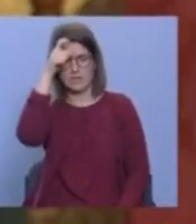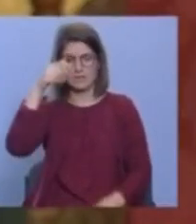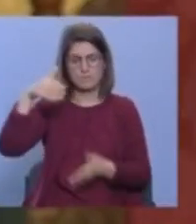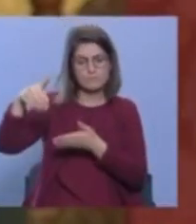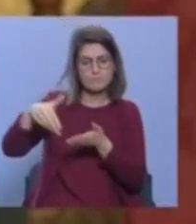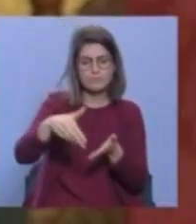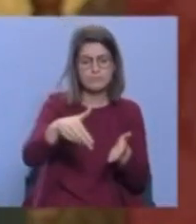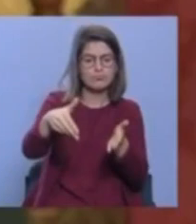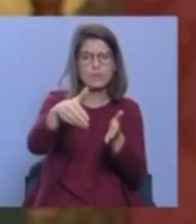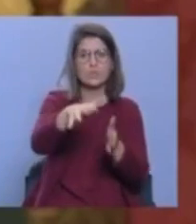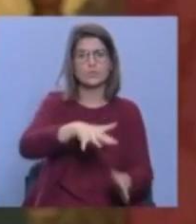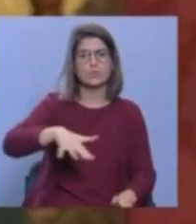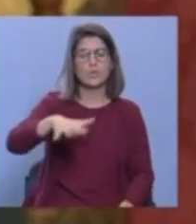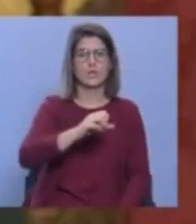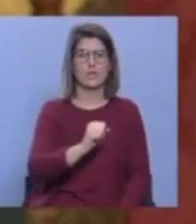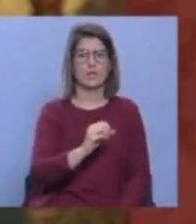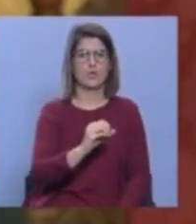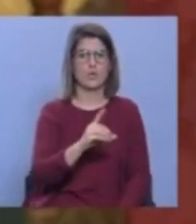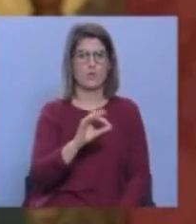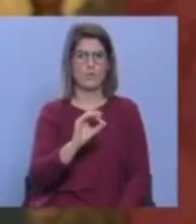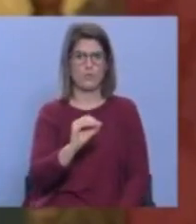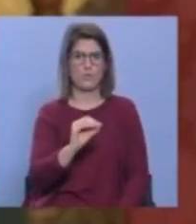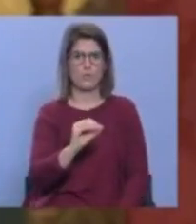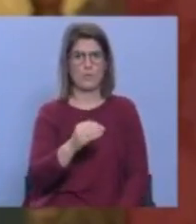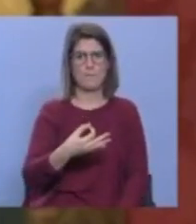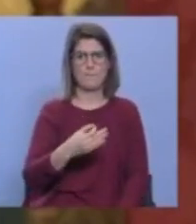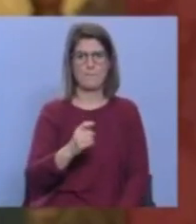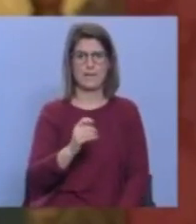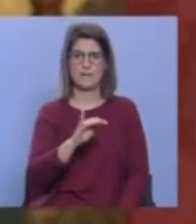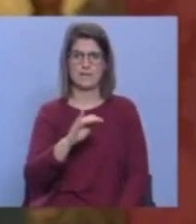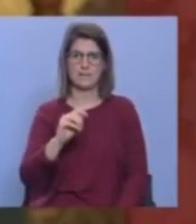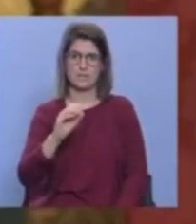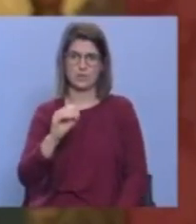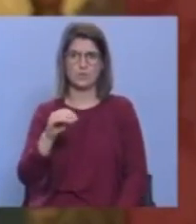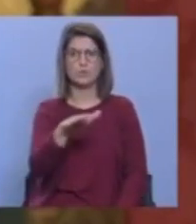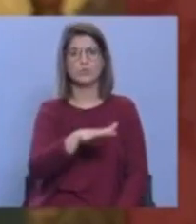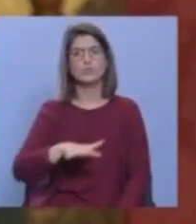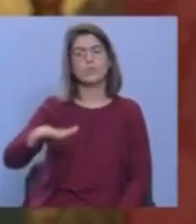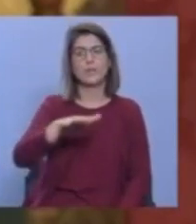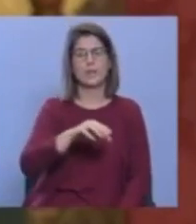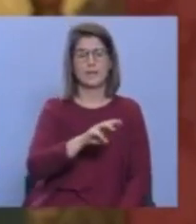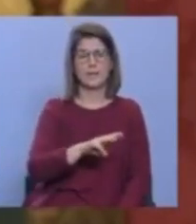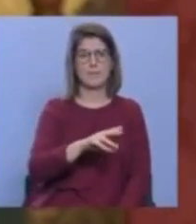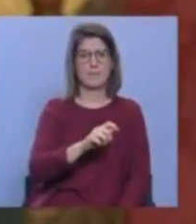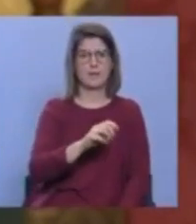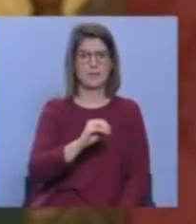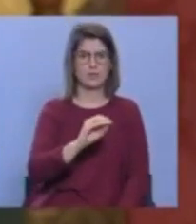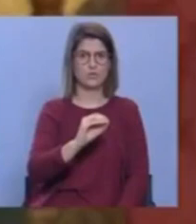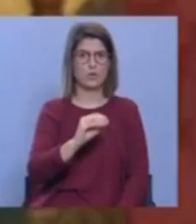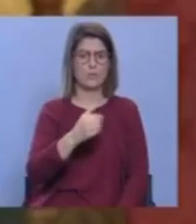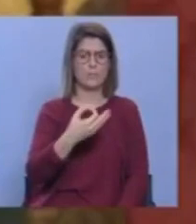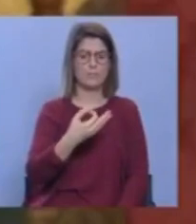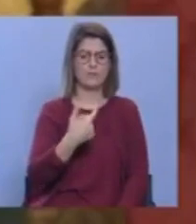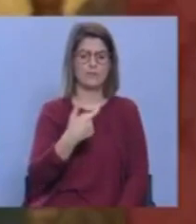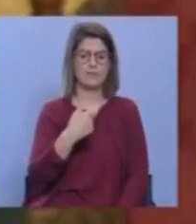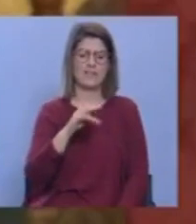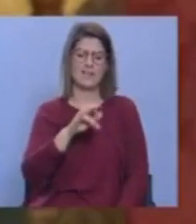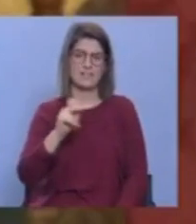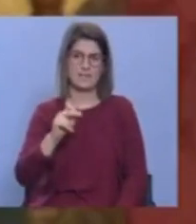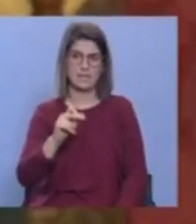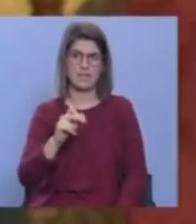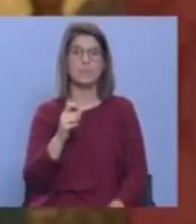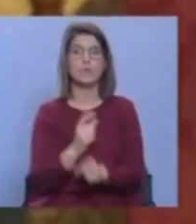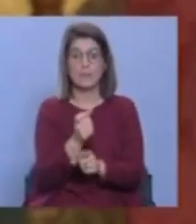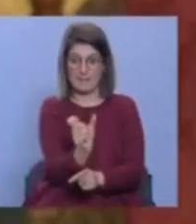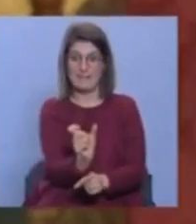desaguar ao Golfo Pérsico. Portanto, atravessando toda a Mesopotâmia. Aliás, a palavra Mesopotâmia significa entre os